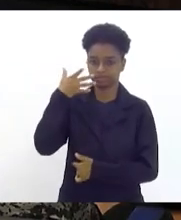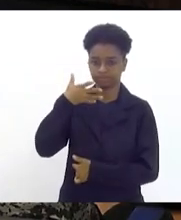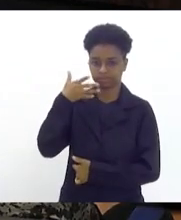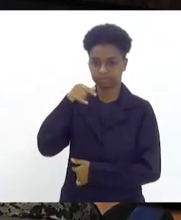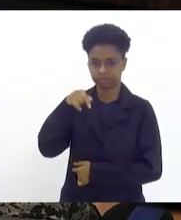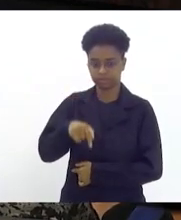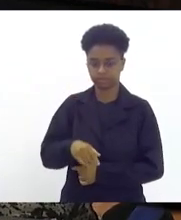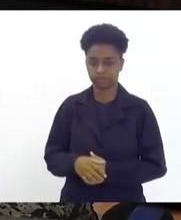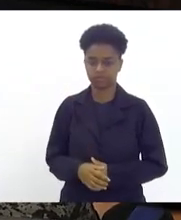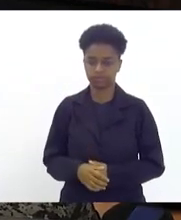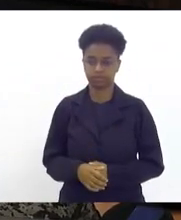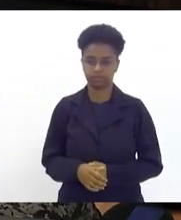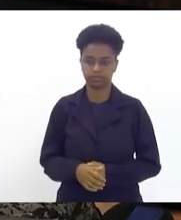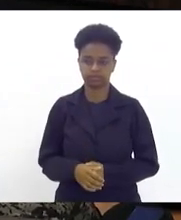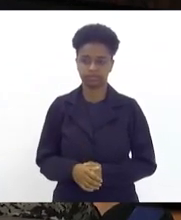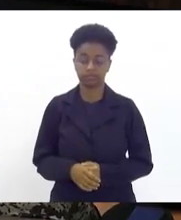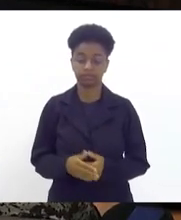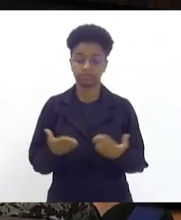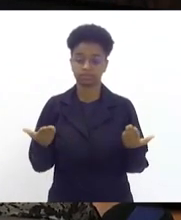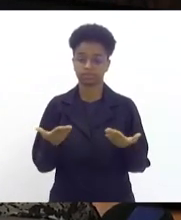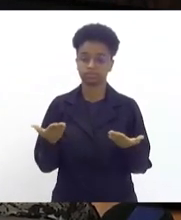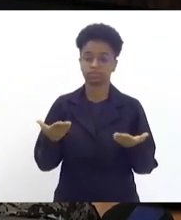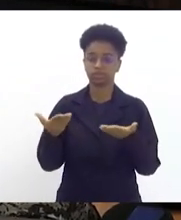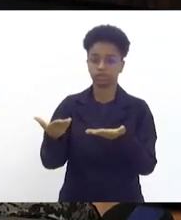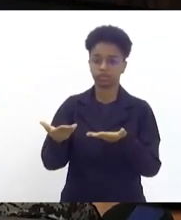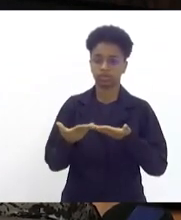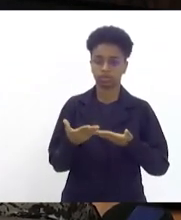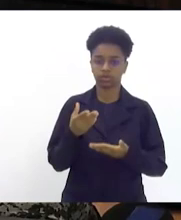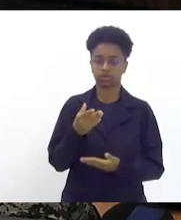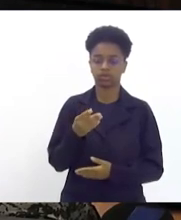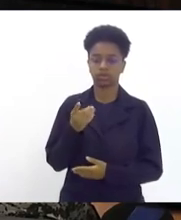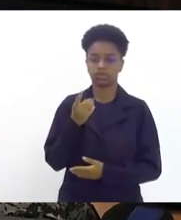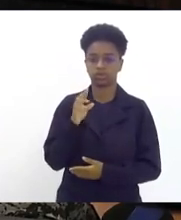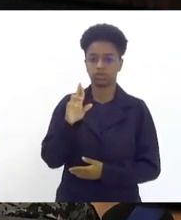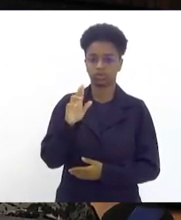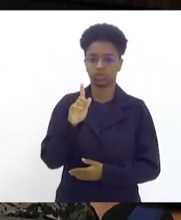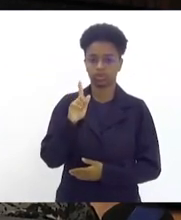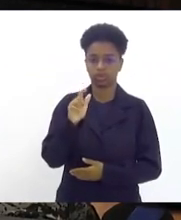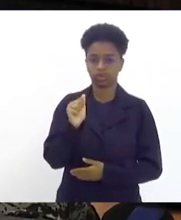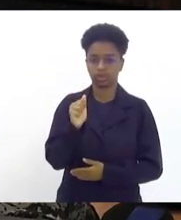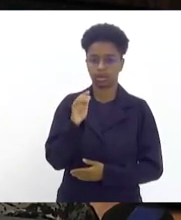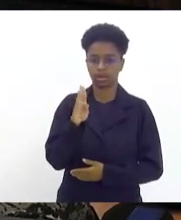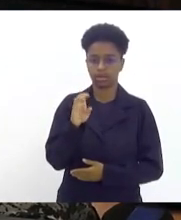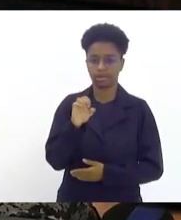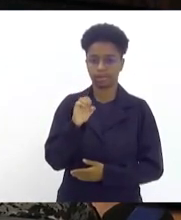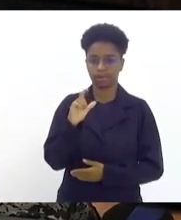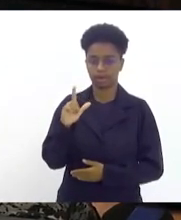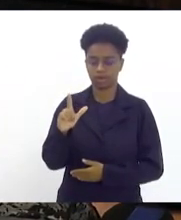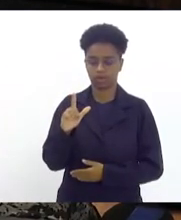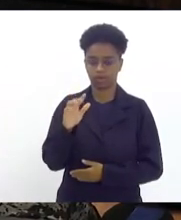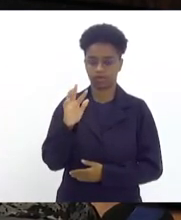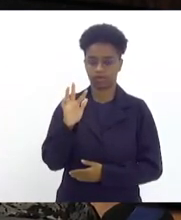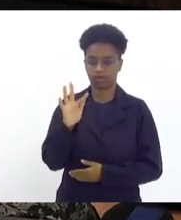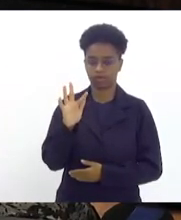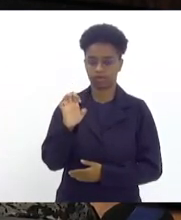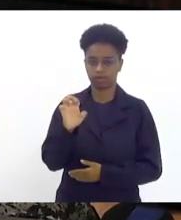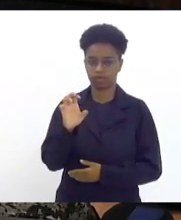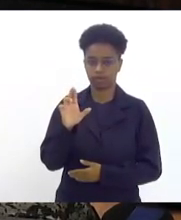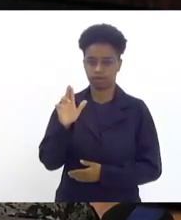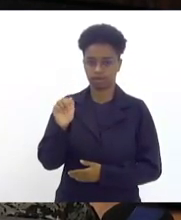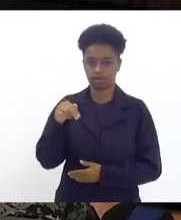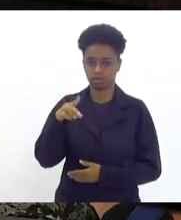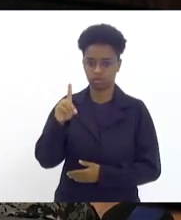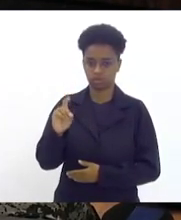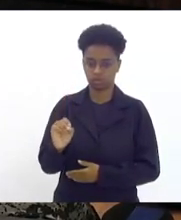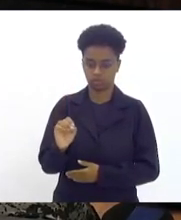pública passa a palavra então para o Doutor Gabriel Fernando titular do primeiro